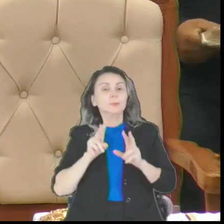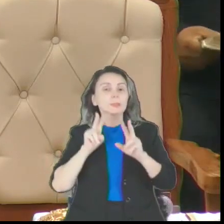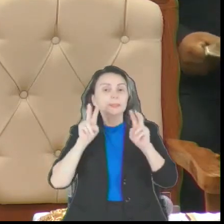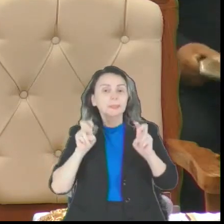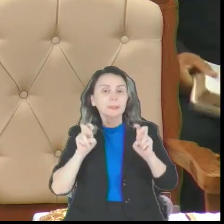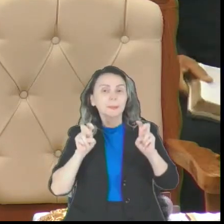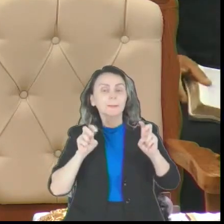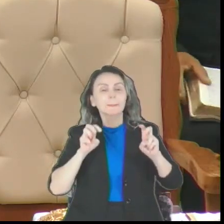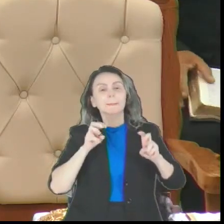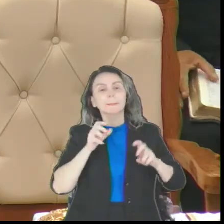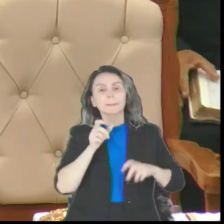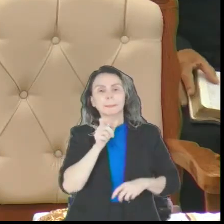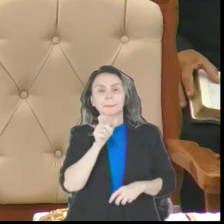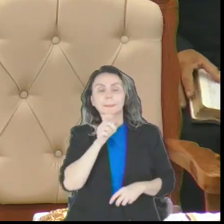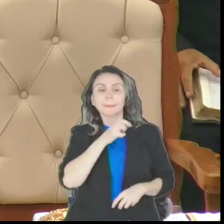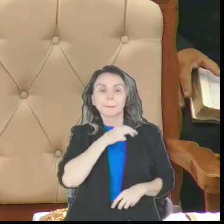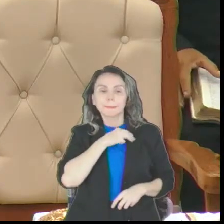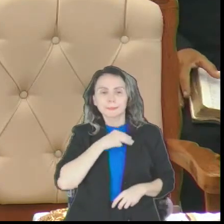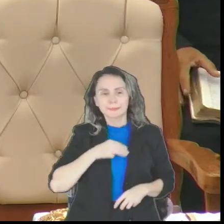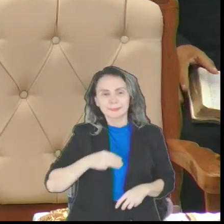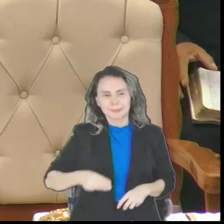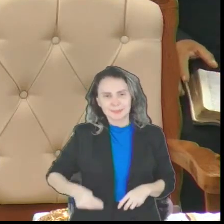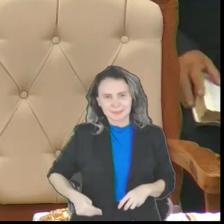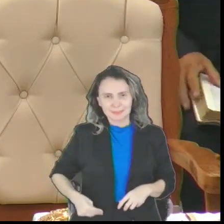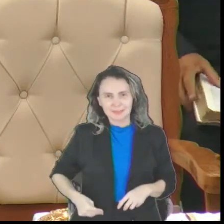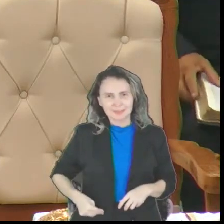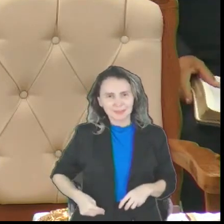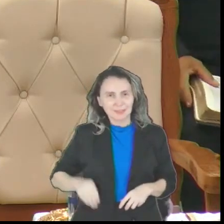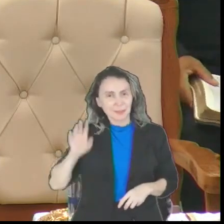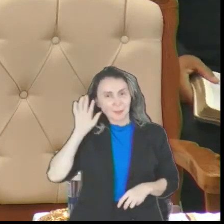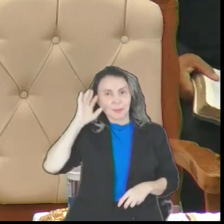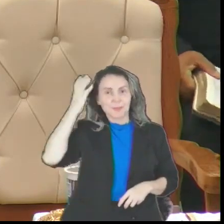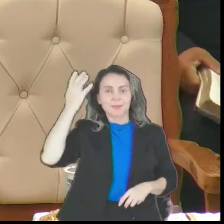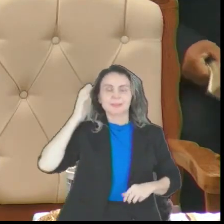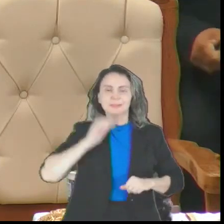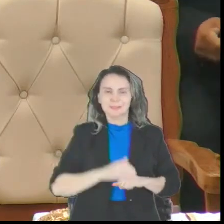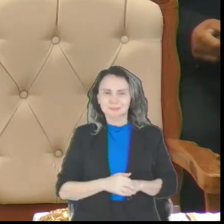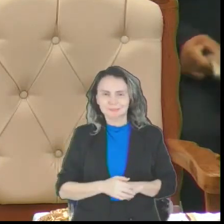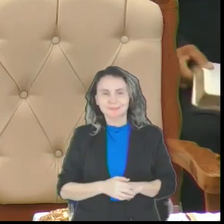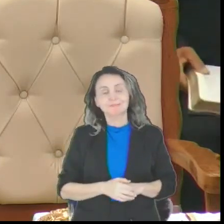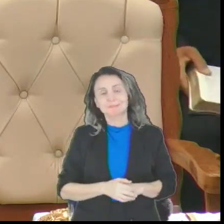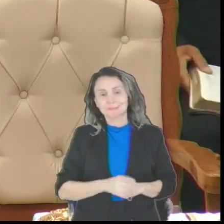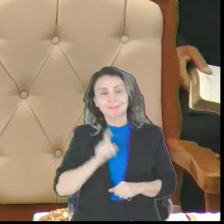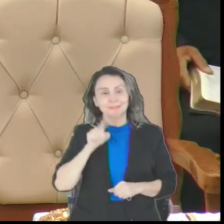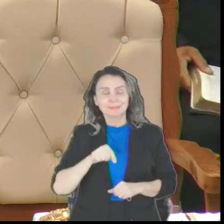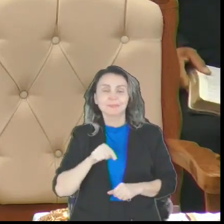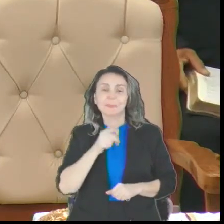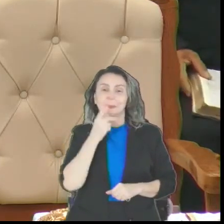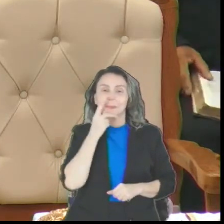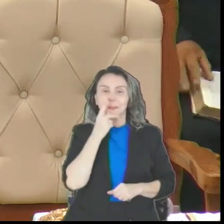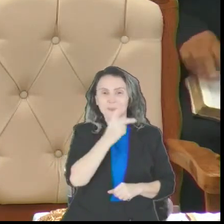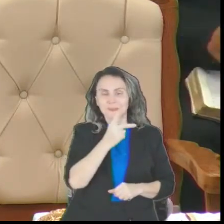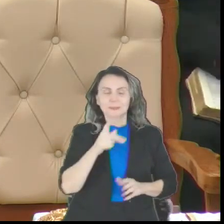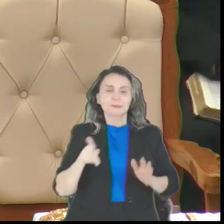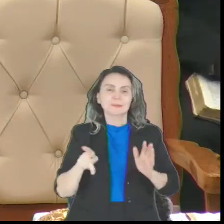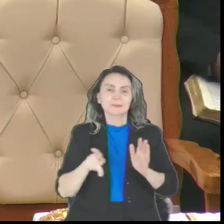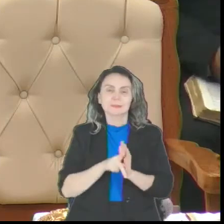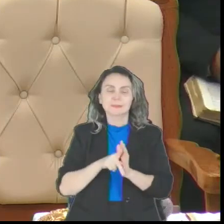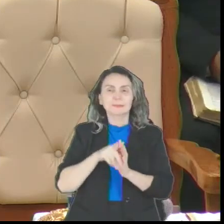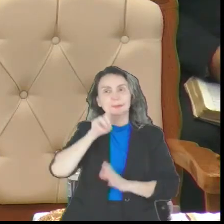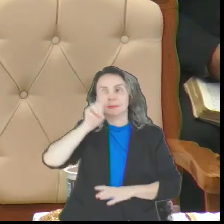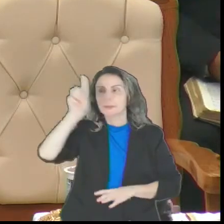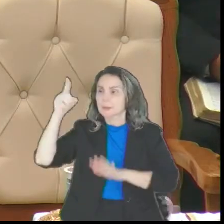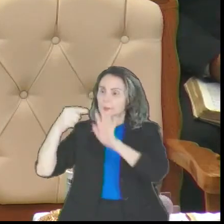vai passar. Então ele é o profeta da revelação de Deus com relação à manifestação